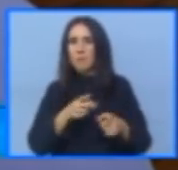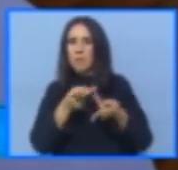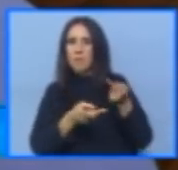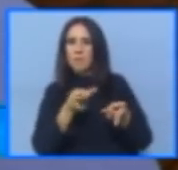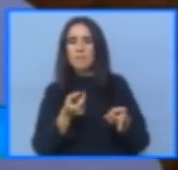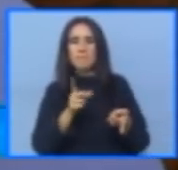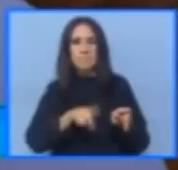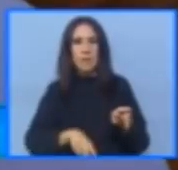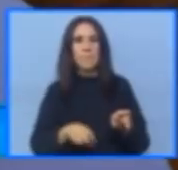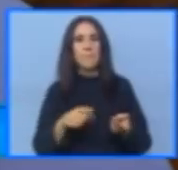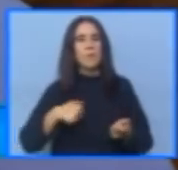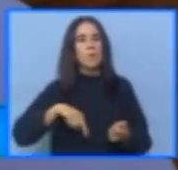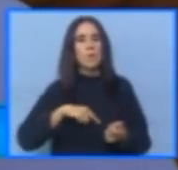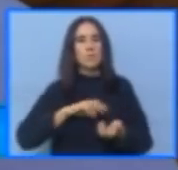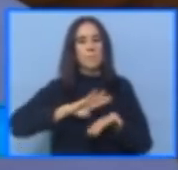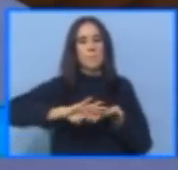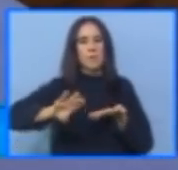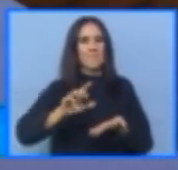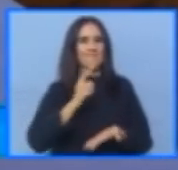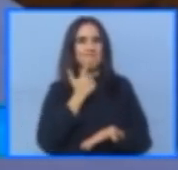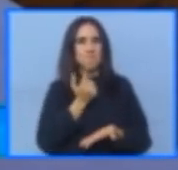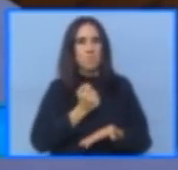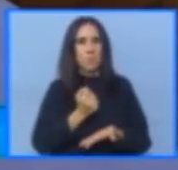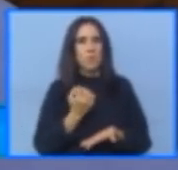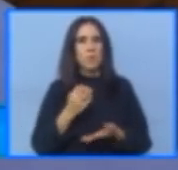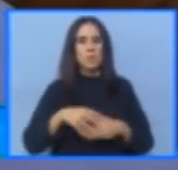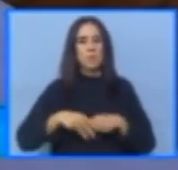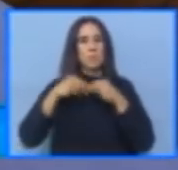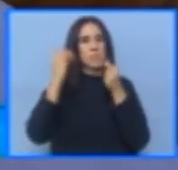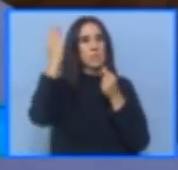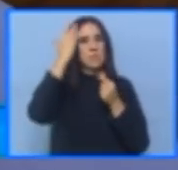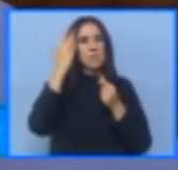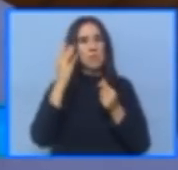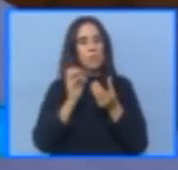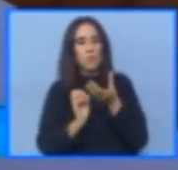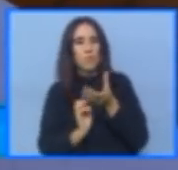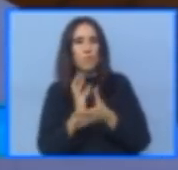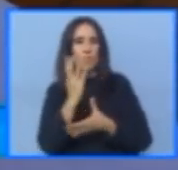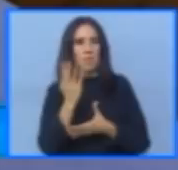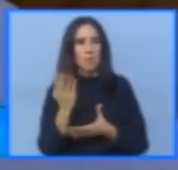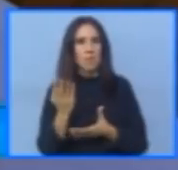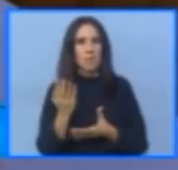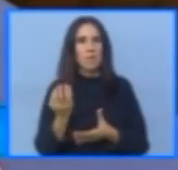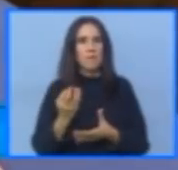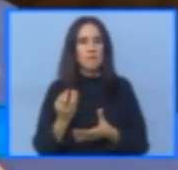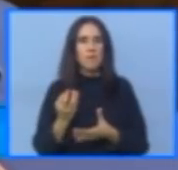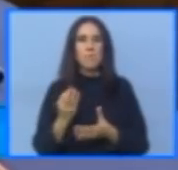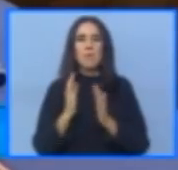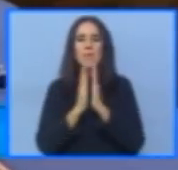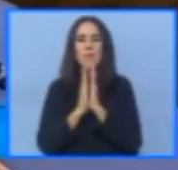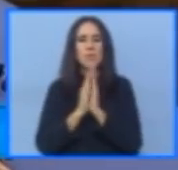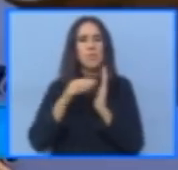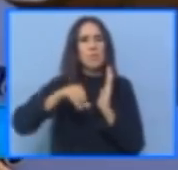Nós não podemos pôr de parte aquilo que o Espírito Santo fecunda fora do adro da